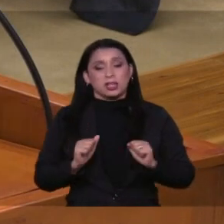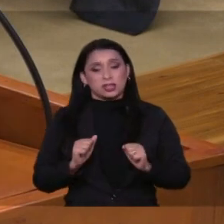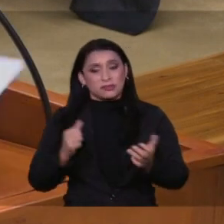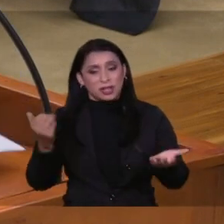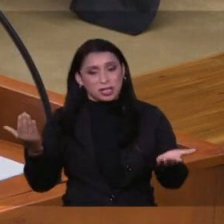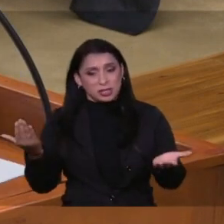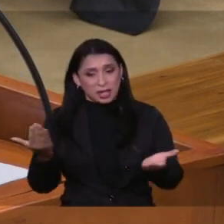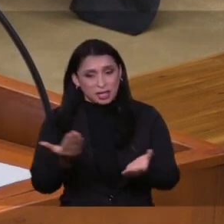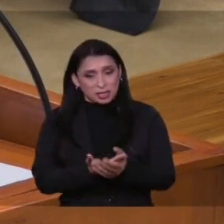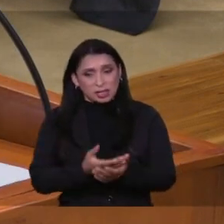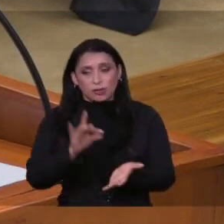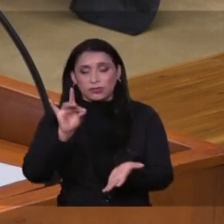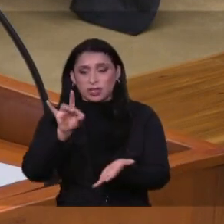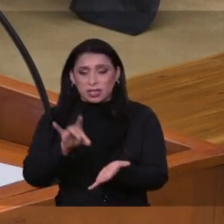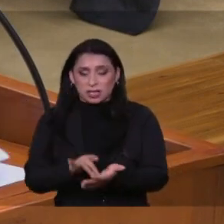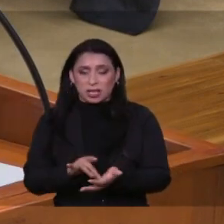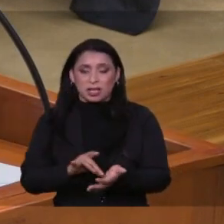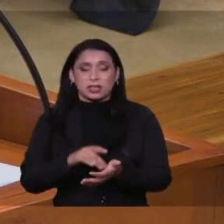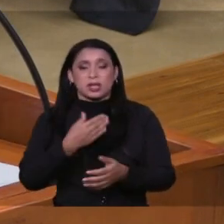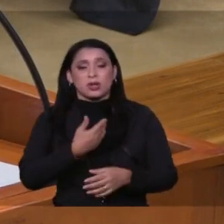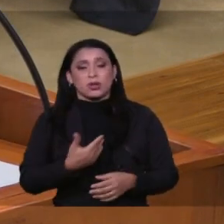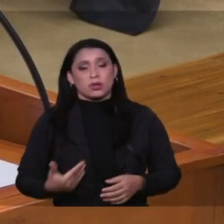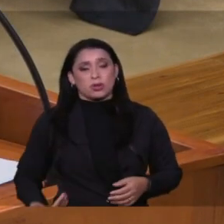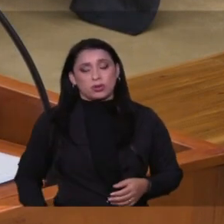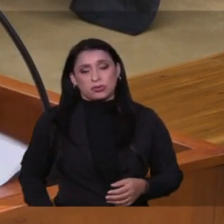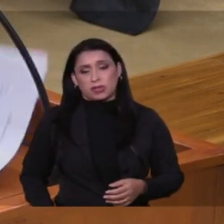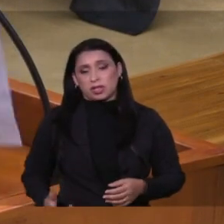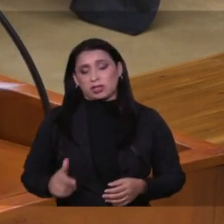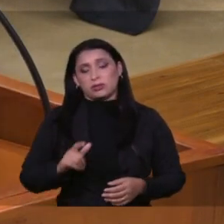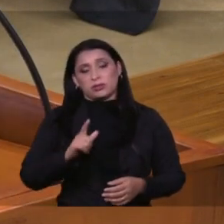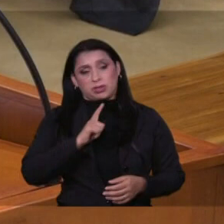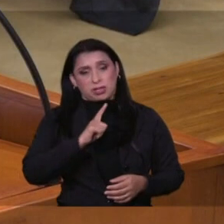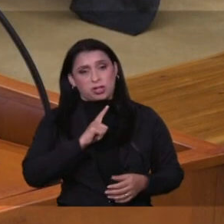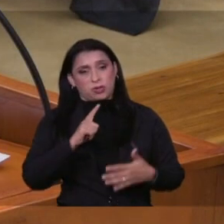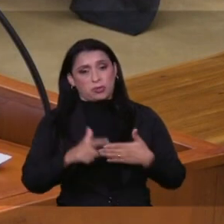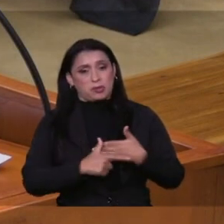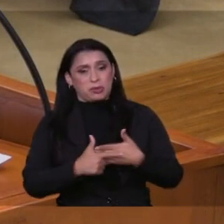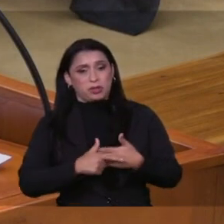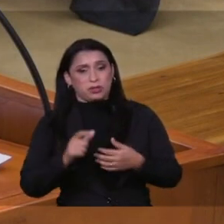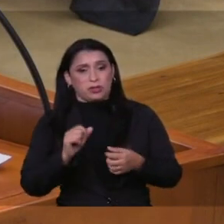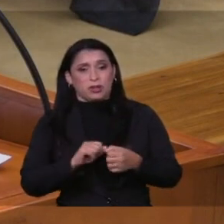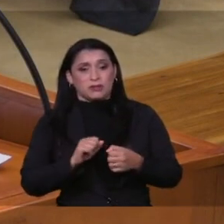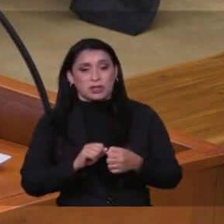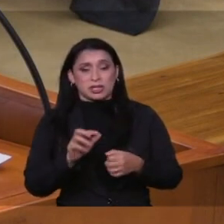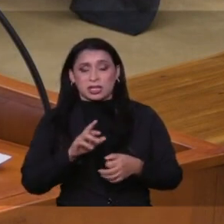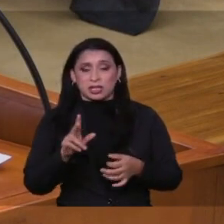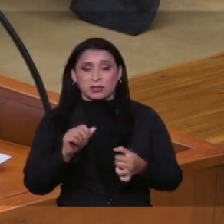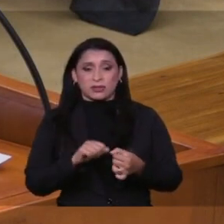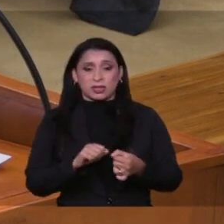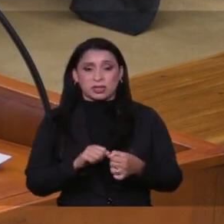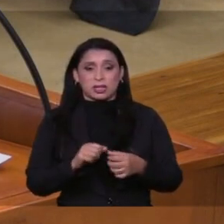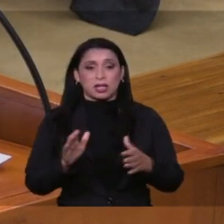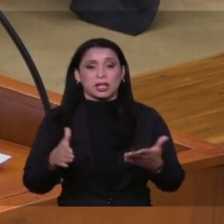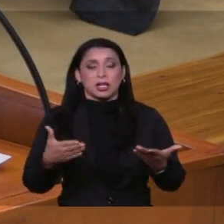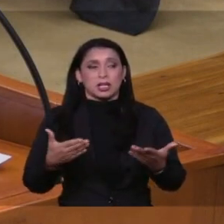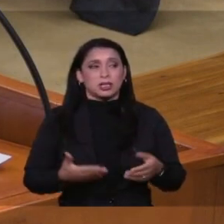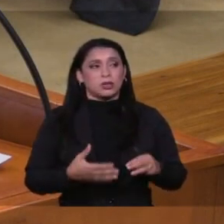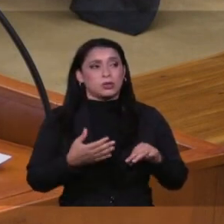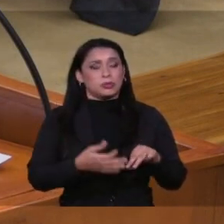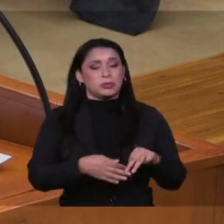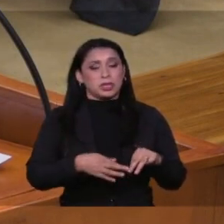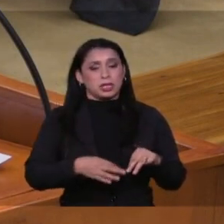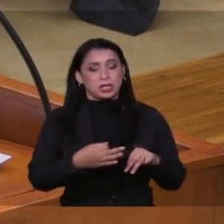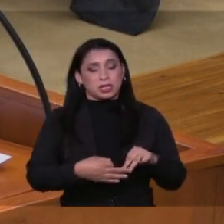governo federal deveria executar. No entanto, excelências, ministro relator